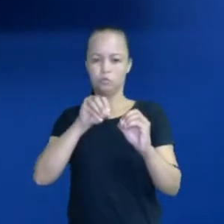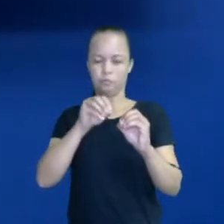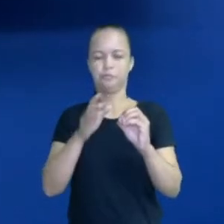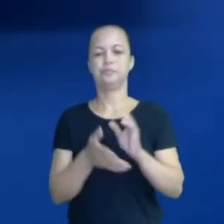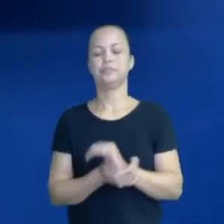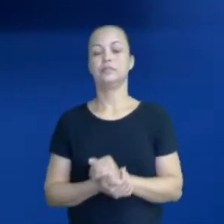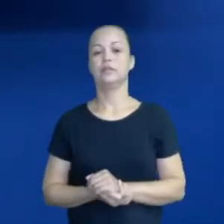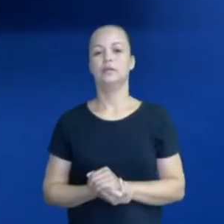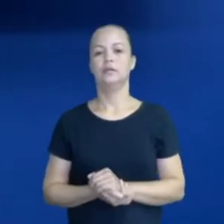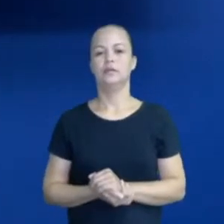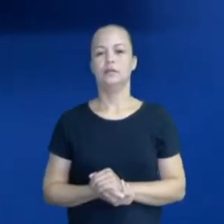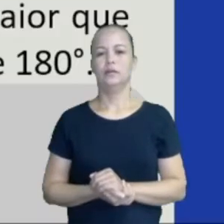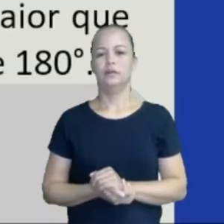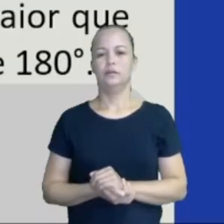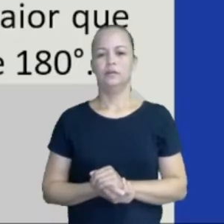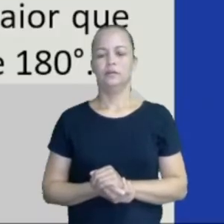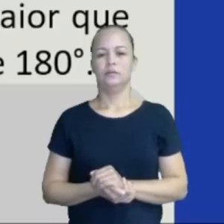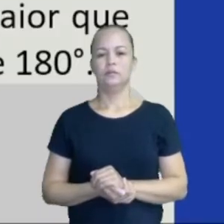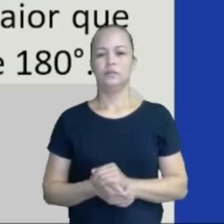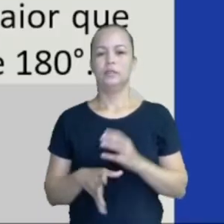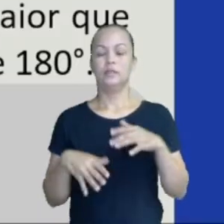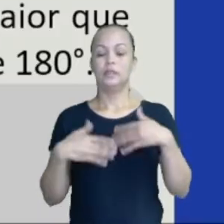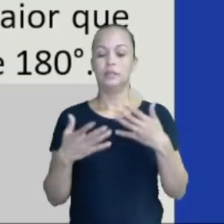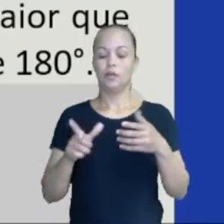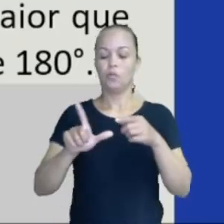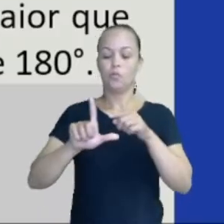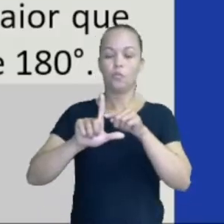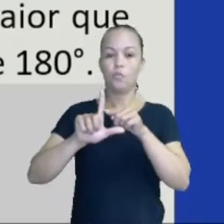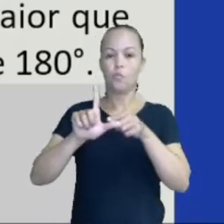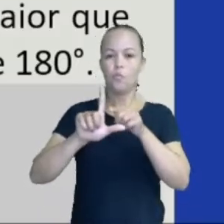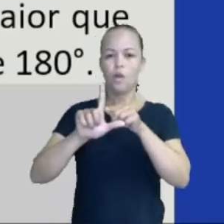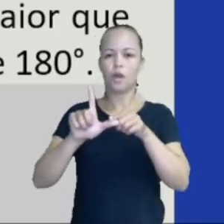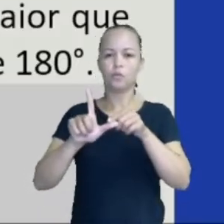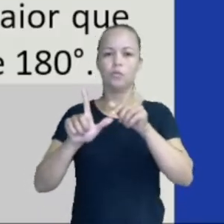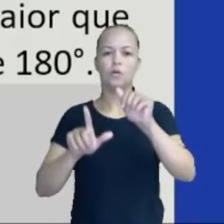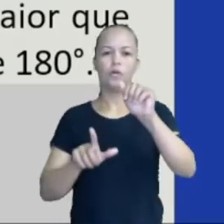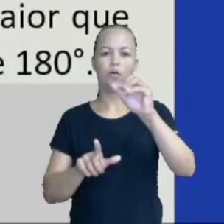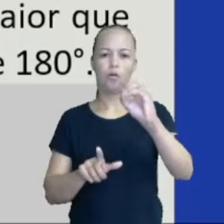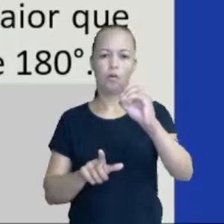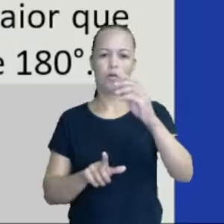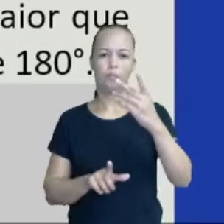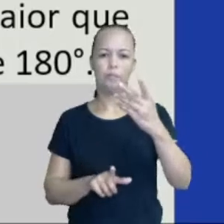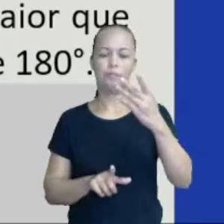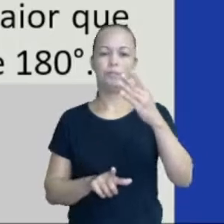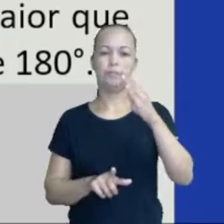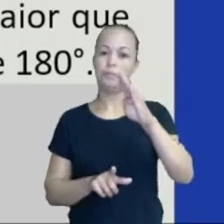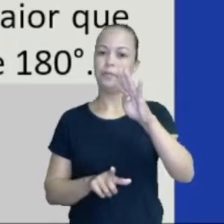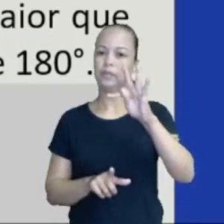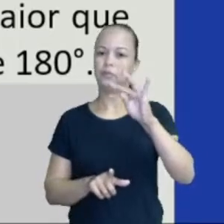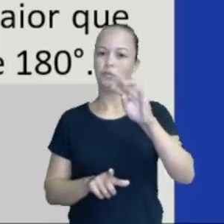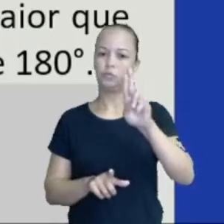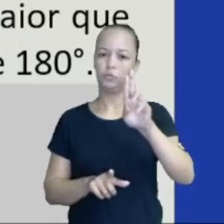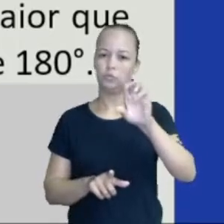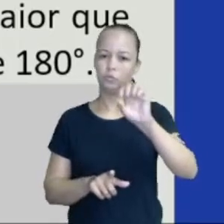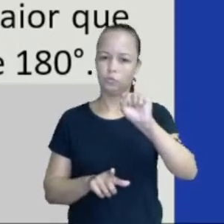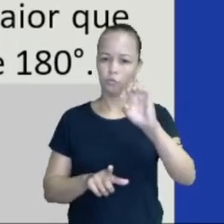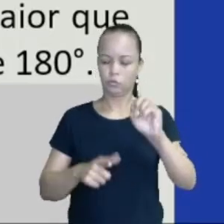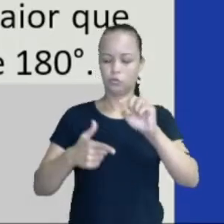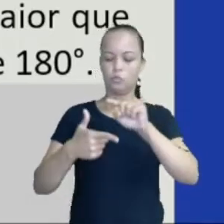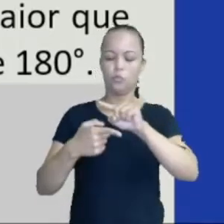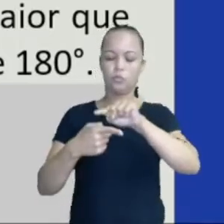E aí, aqui, ângulo obtuso, quando sua medida é maior que 90 e menor